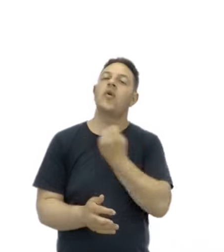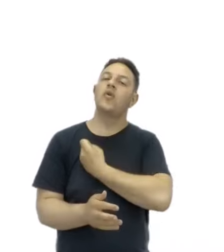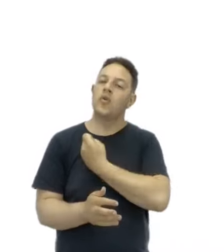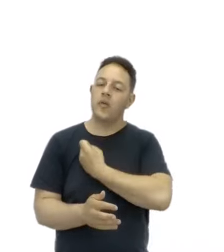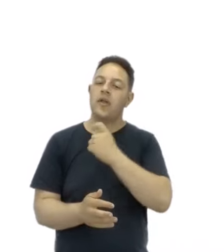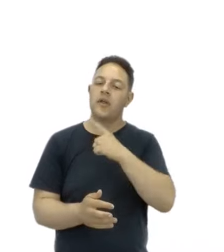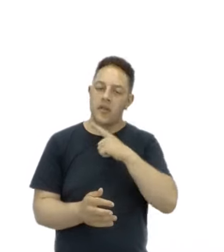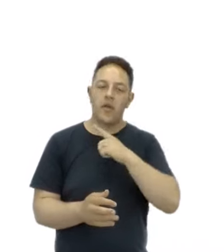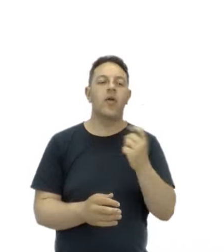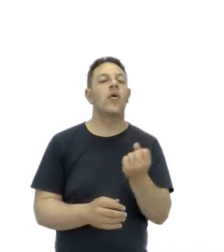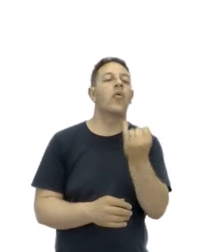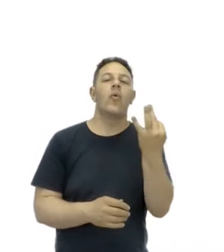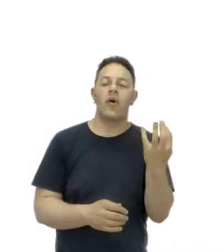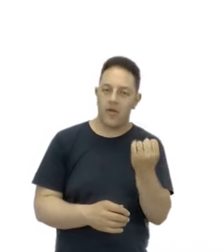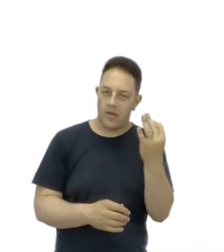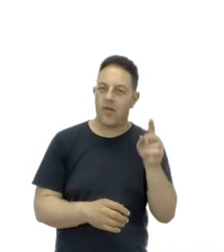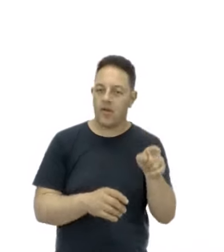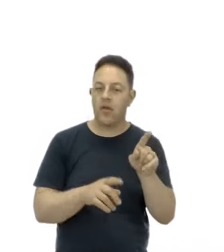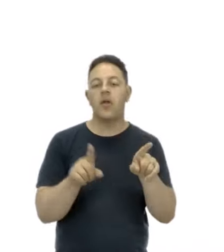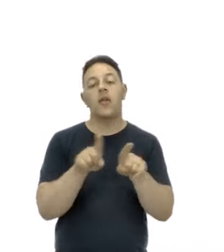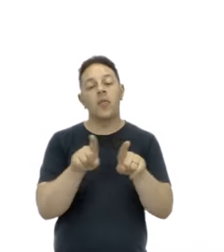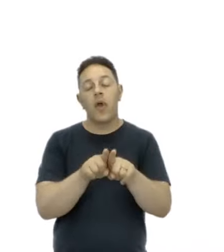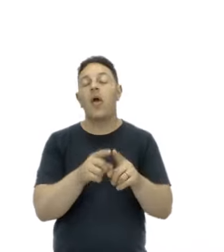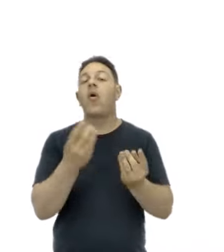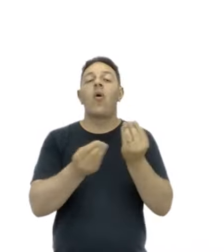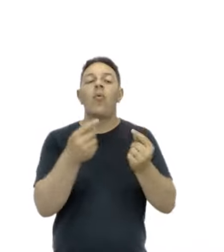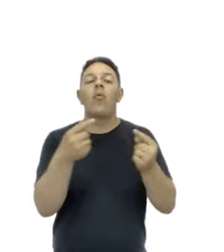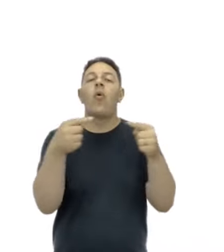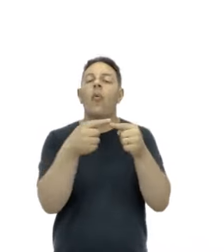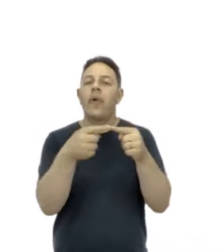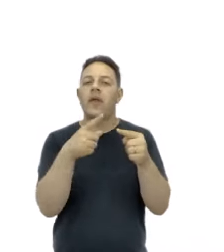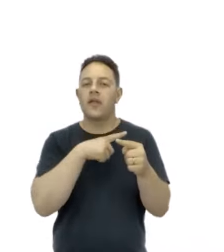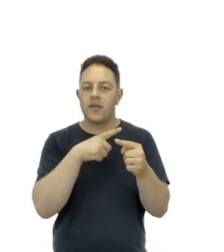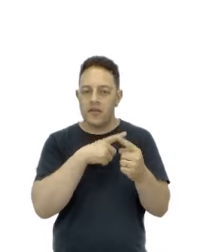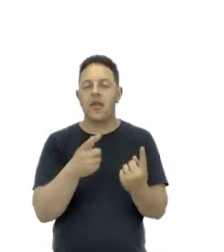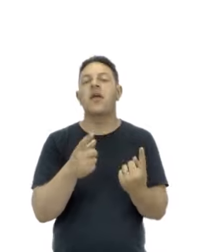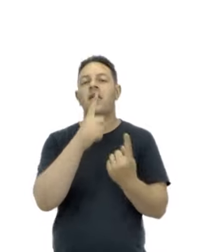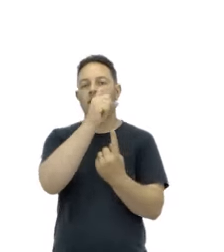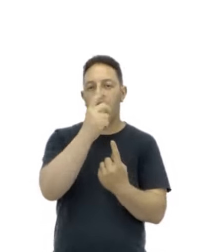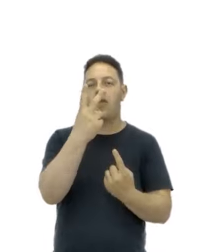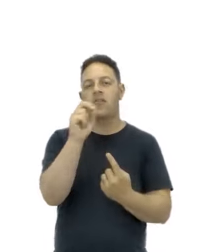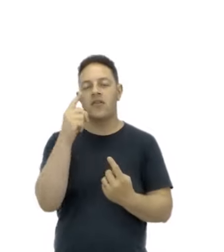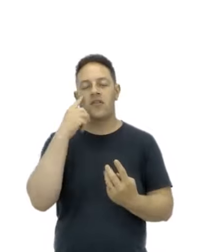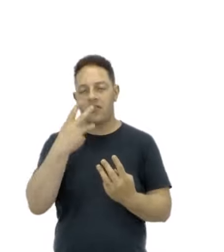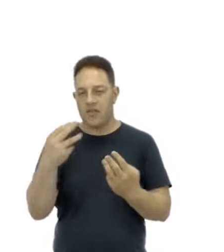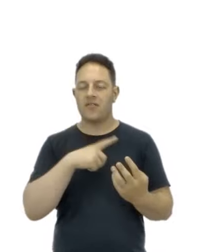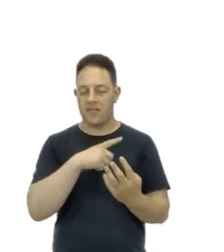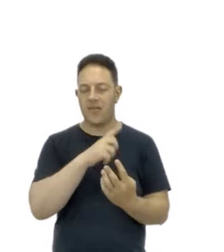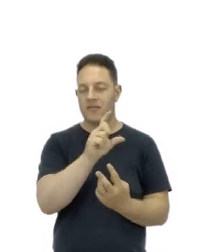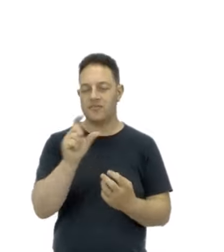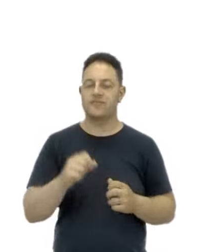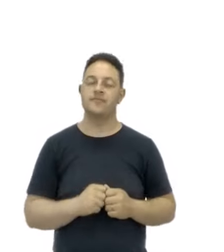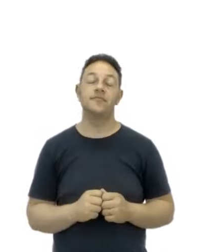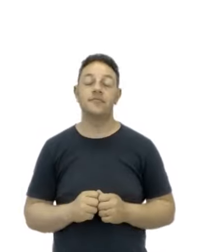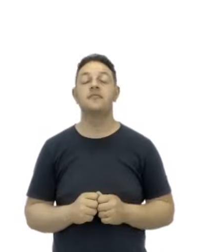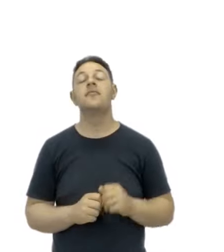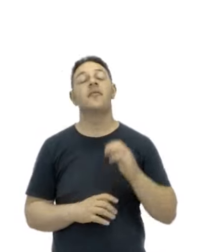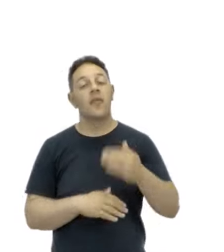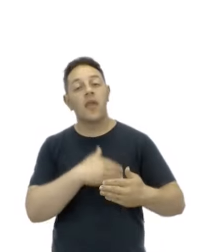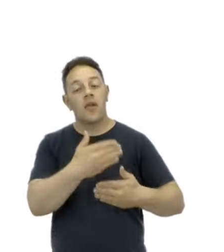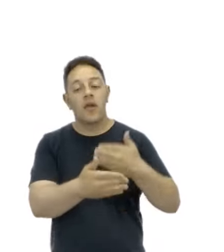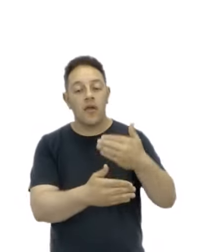da quantificação e como se dá a sua estrutura dentro do nosso sistema de numeração decimal. Depois nós